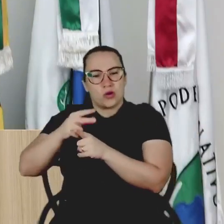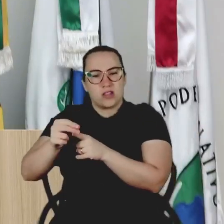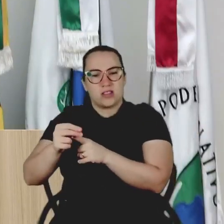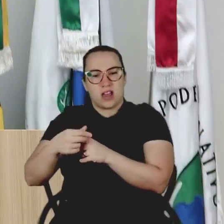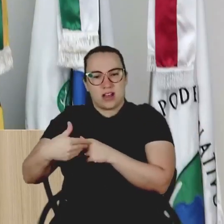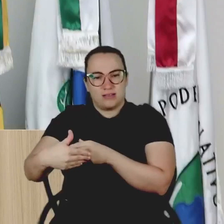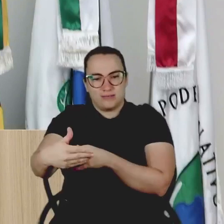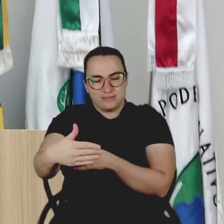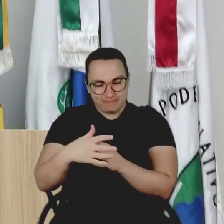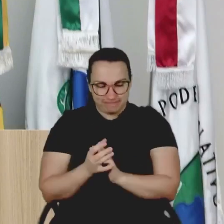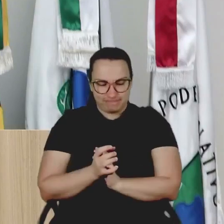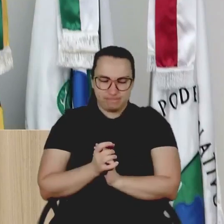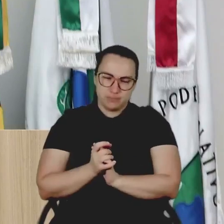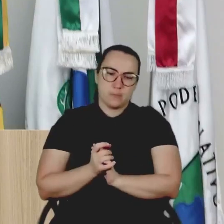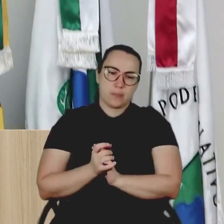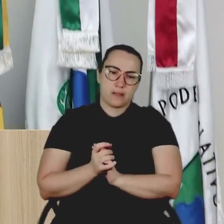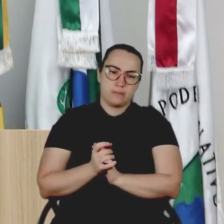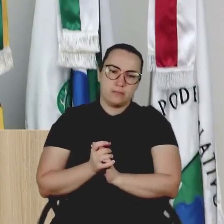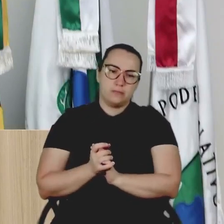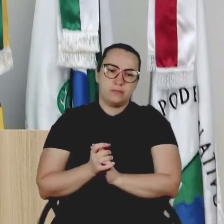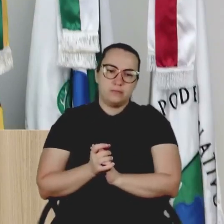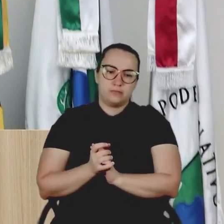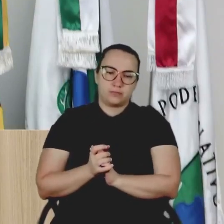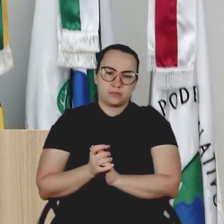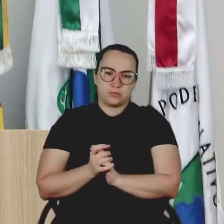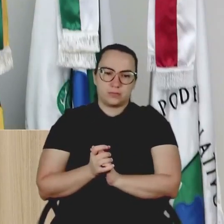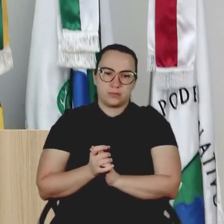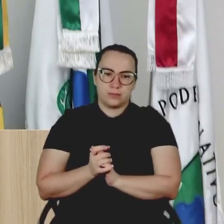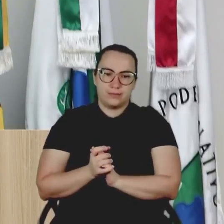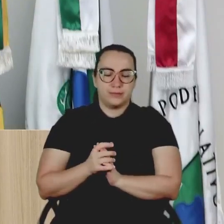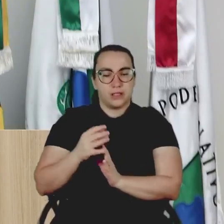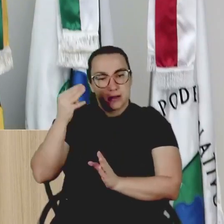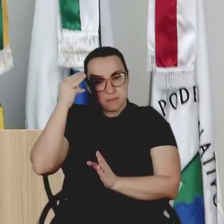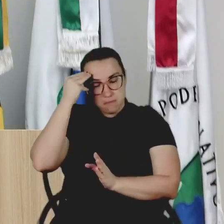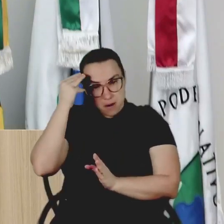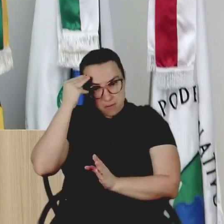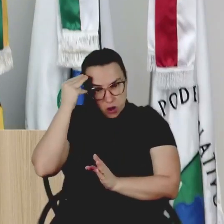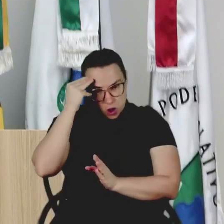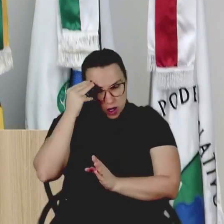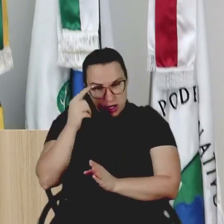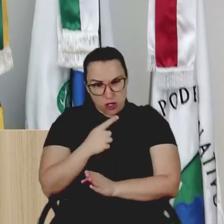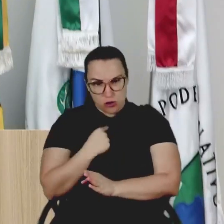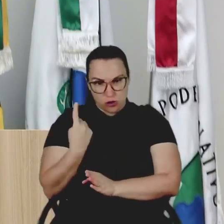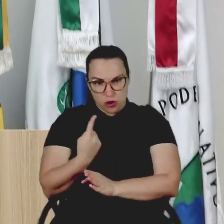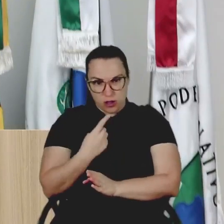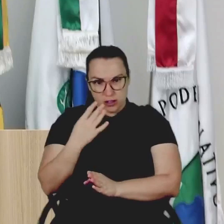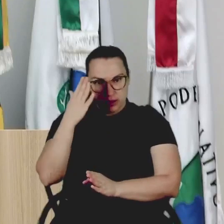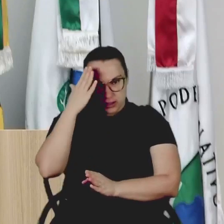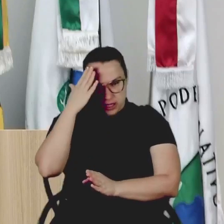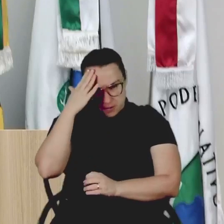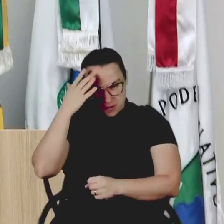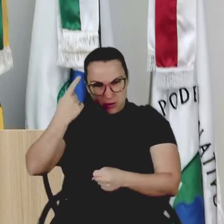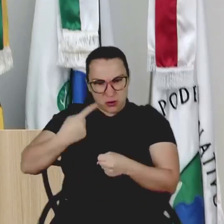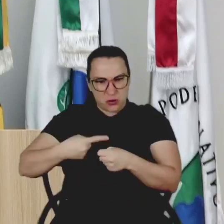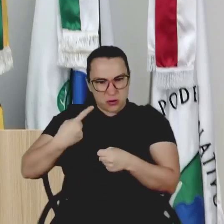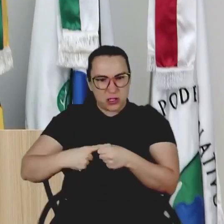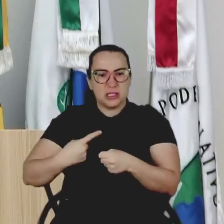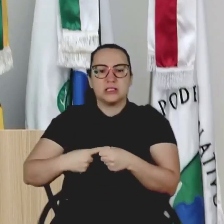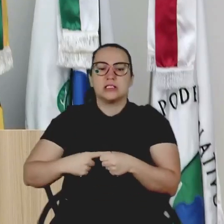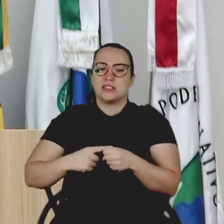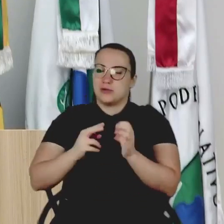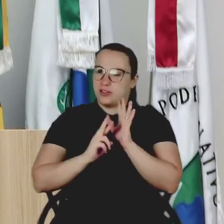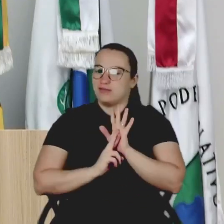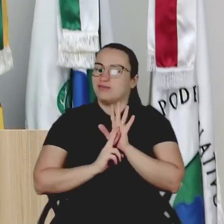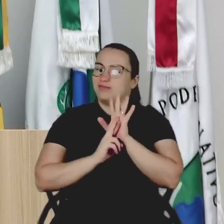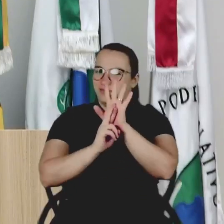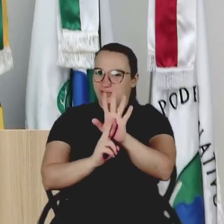E mesmo em suas memórias, nós sabemos que o nosso município está muito bem representado